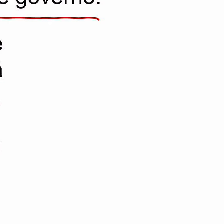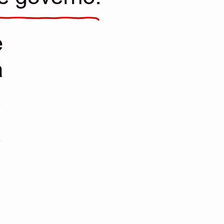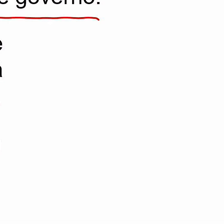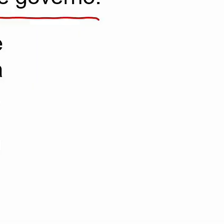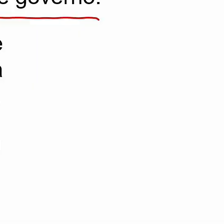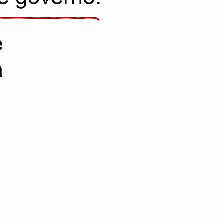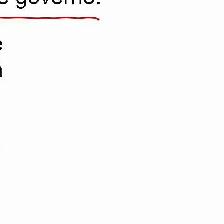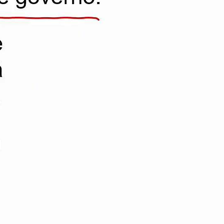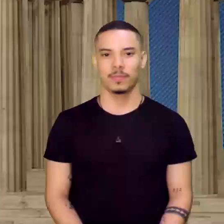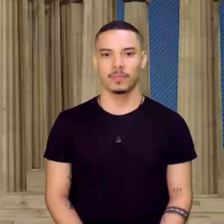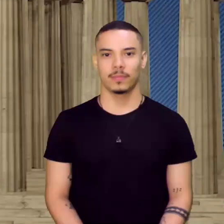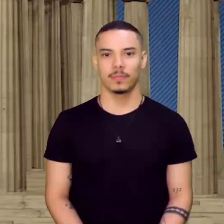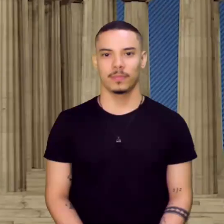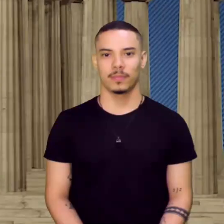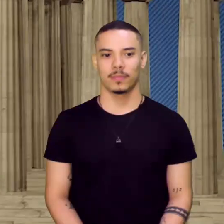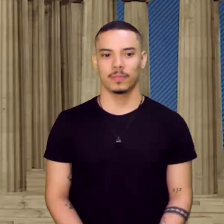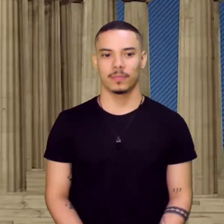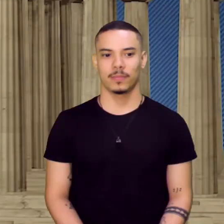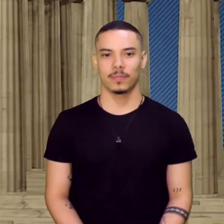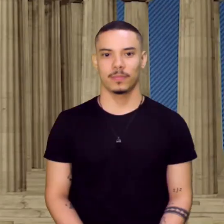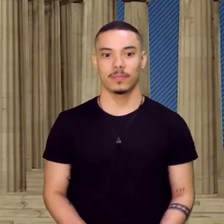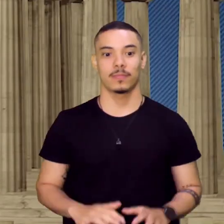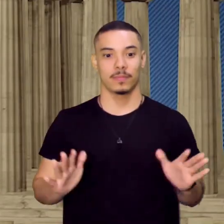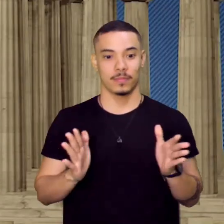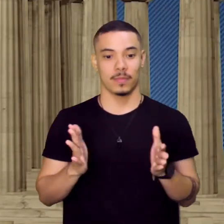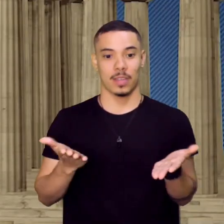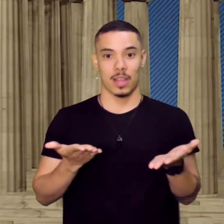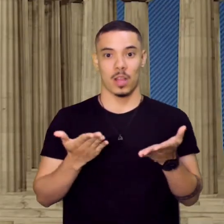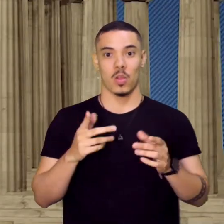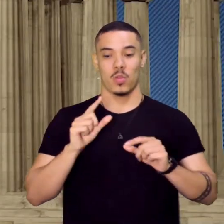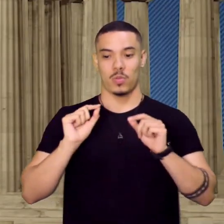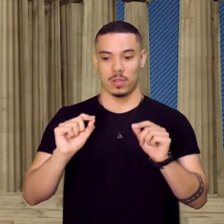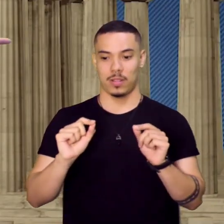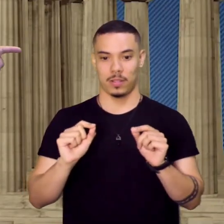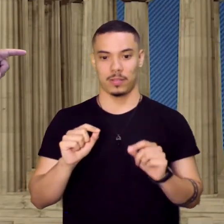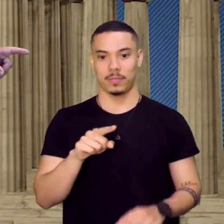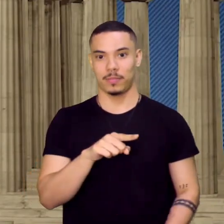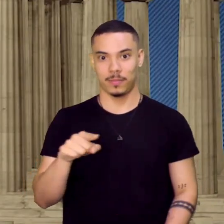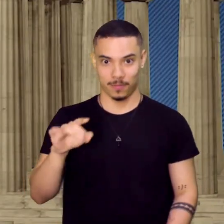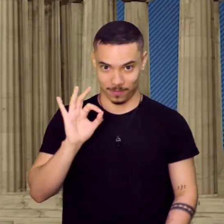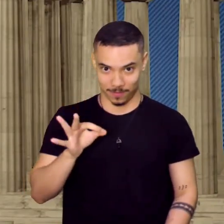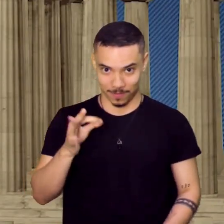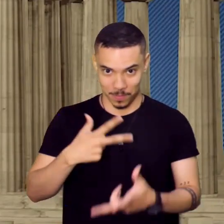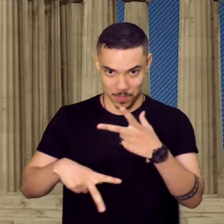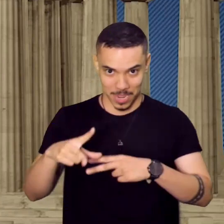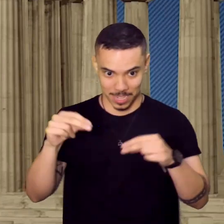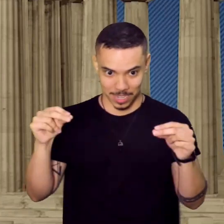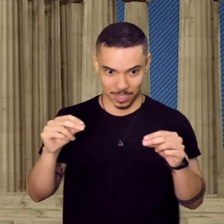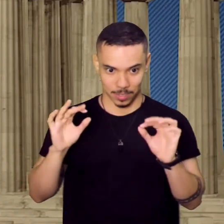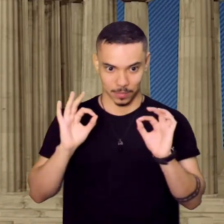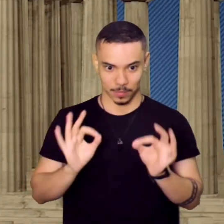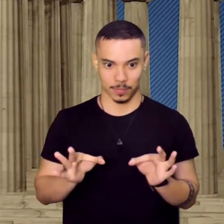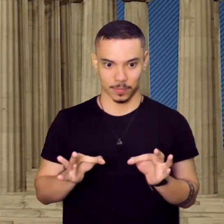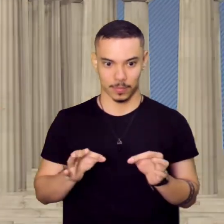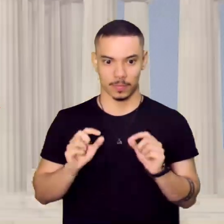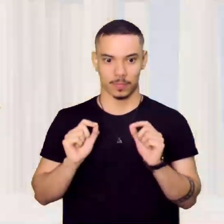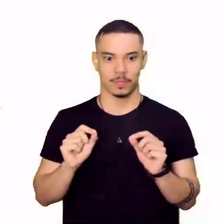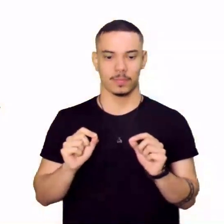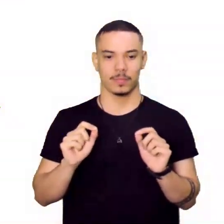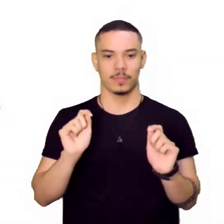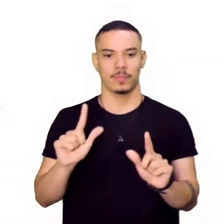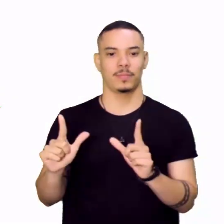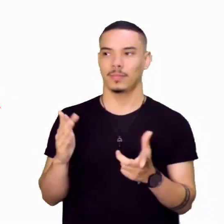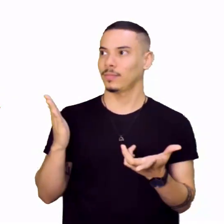privilégio de alguns Olá queridos agora tem um presente para vocês não é verdade Professor Vitor Olha